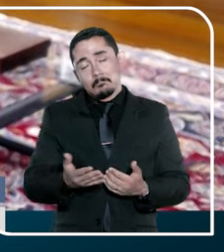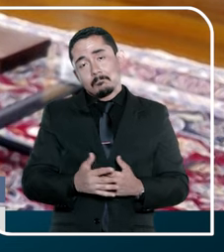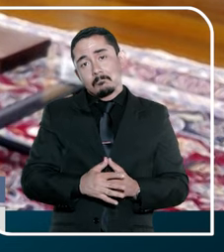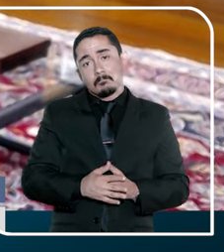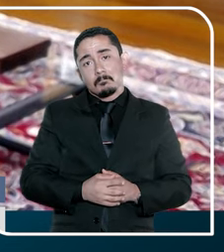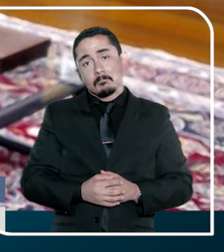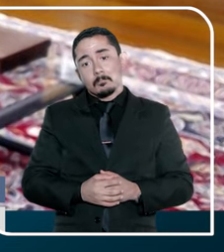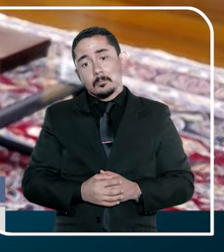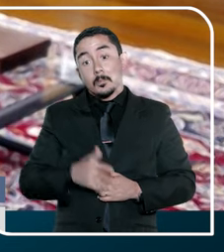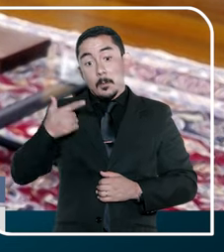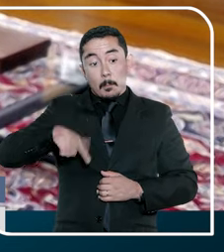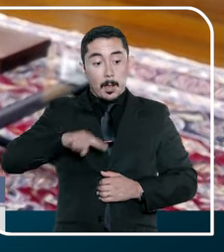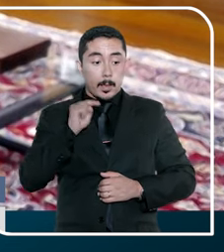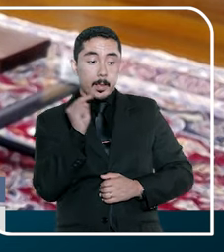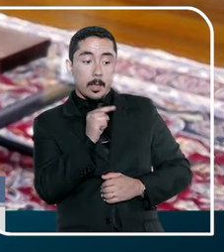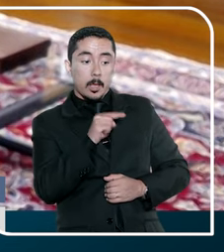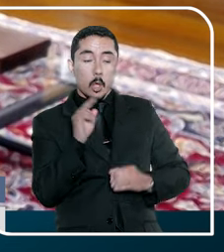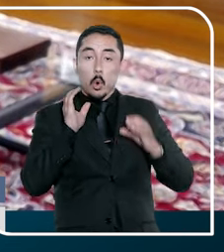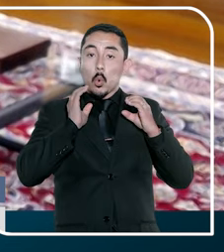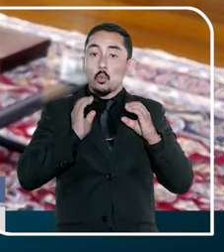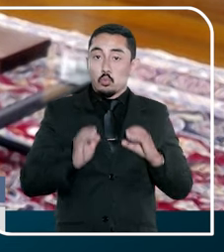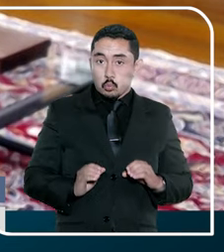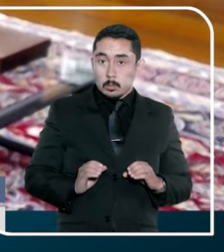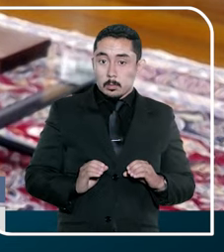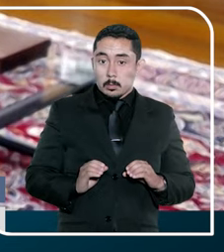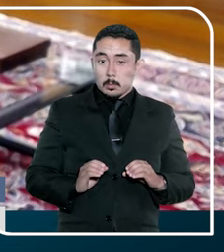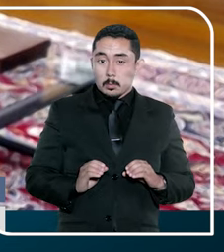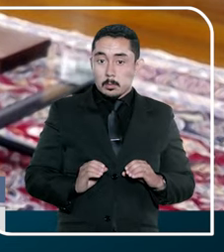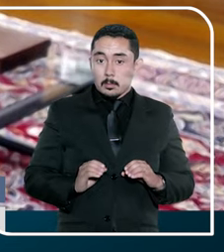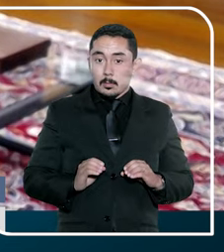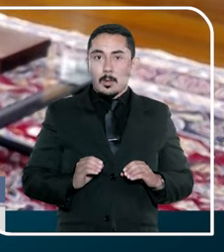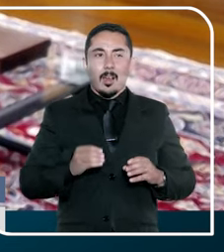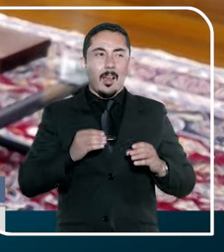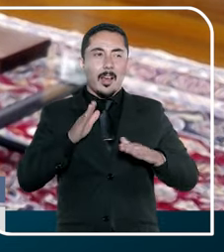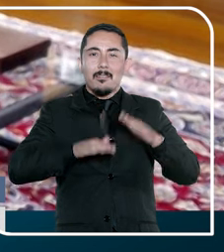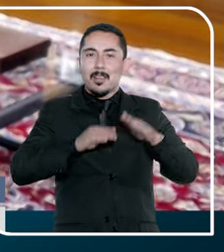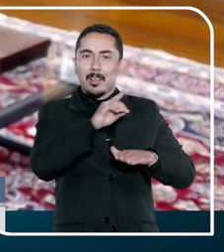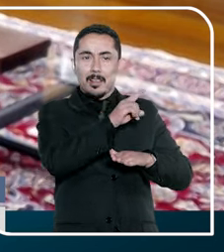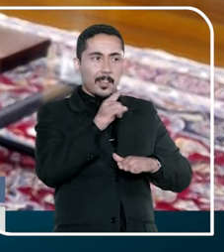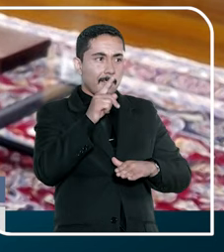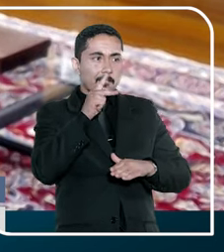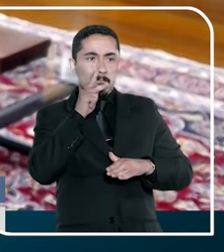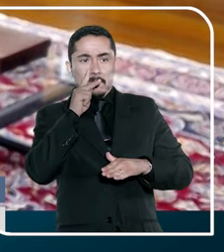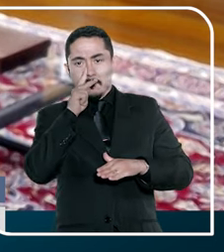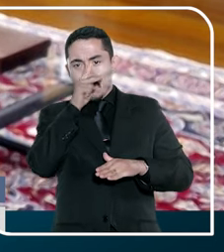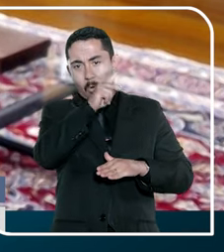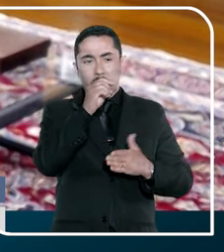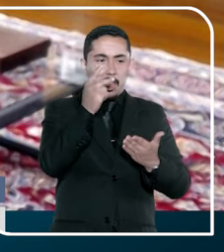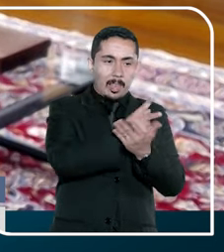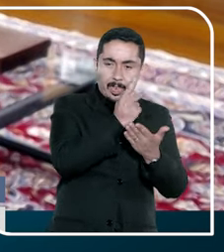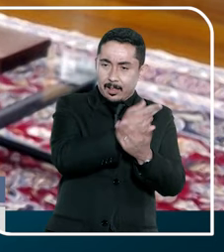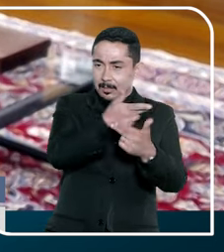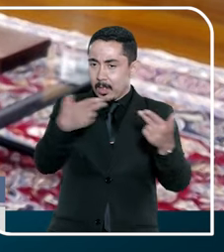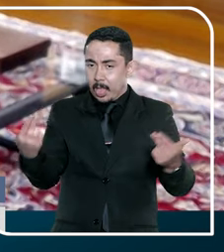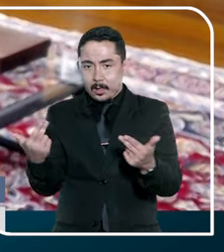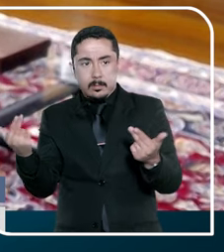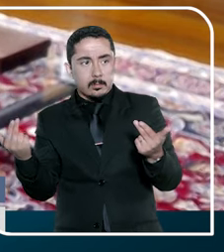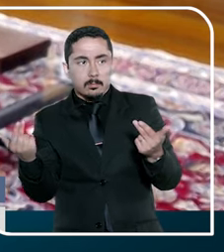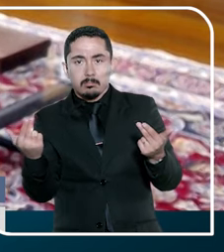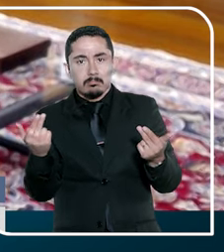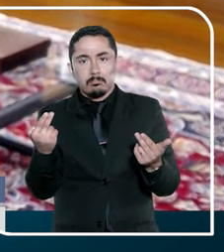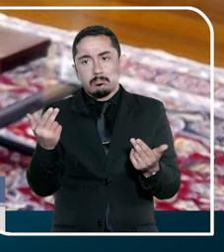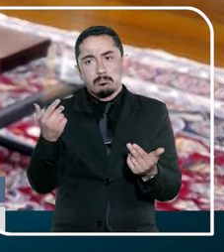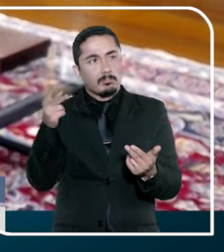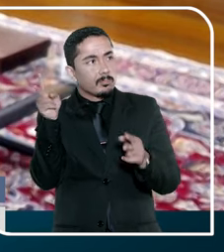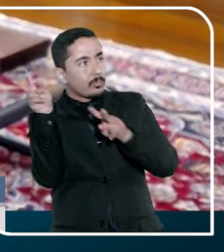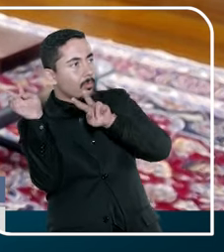conduta o seu comportamento também não pode ser muito reprovável claro todo crime denota um comportamento reprovável